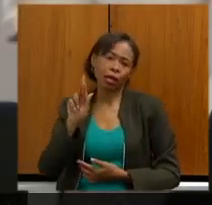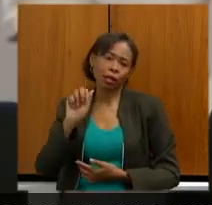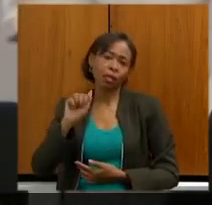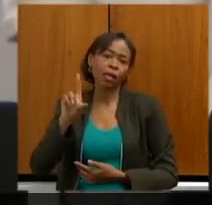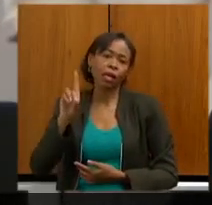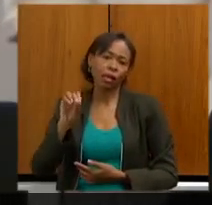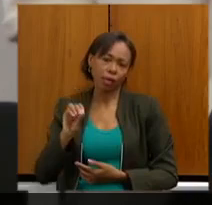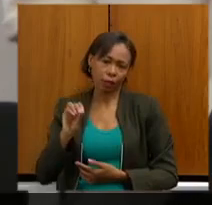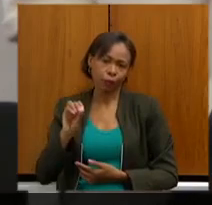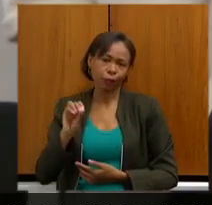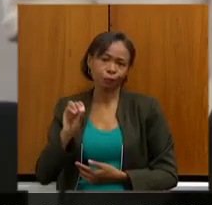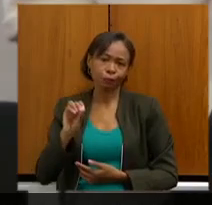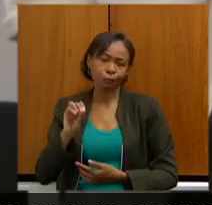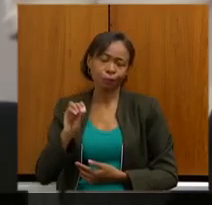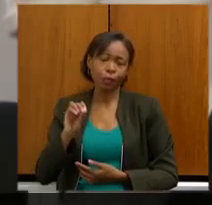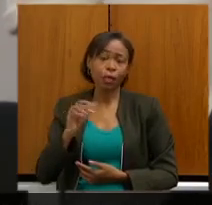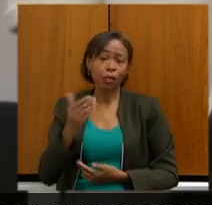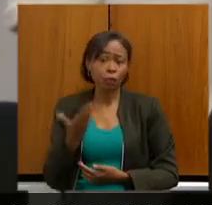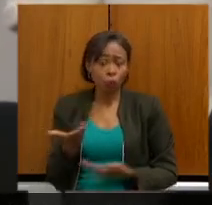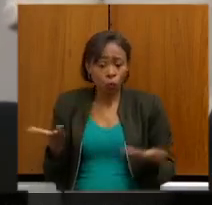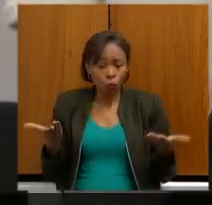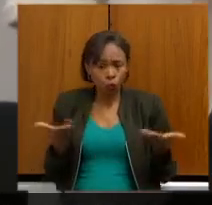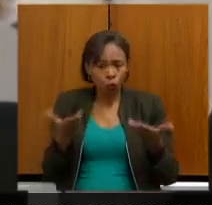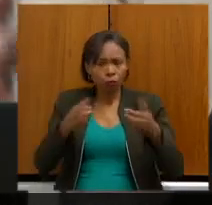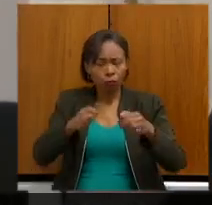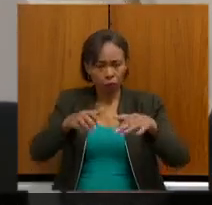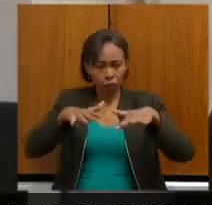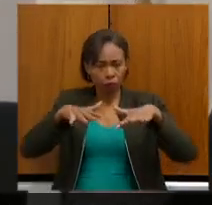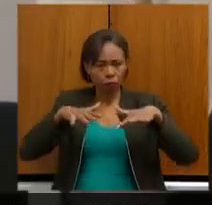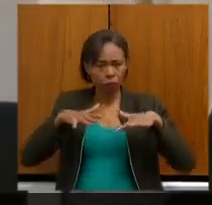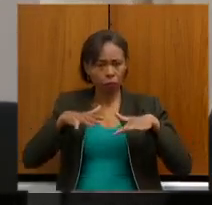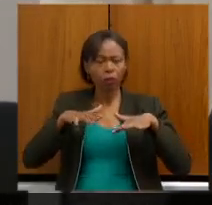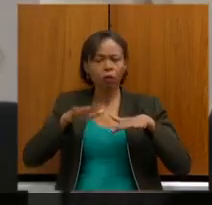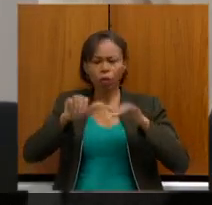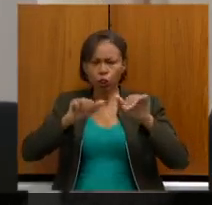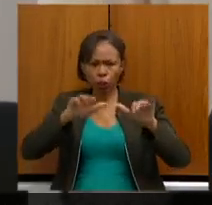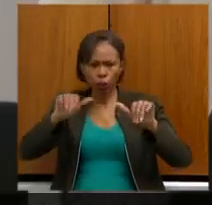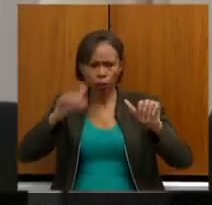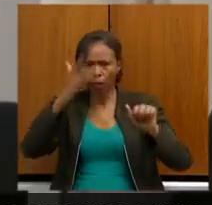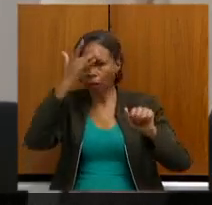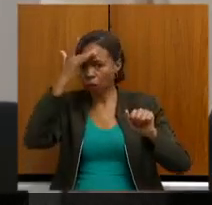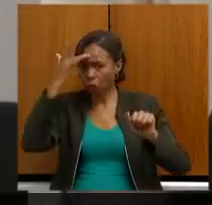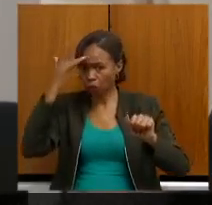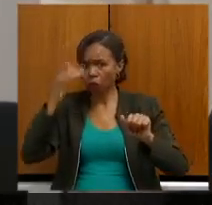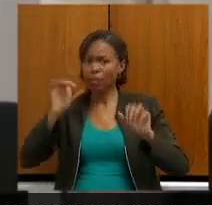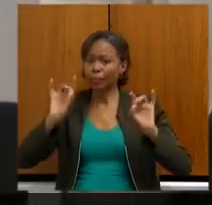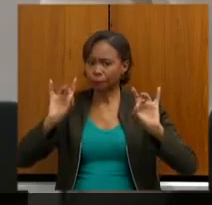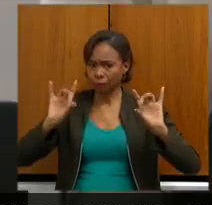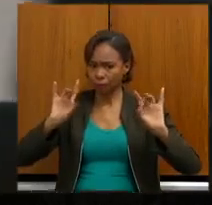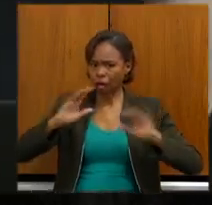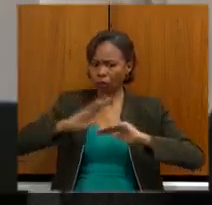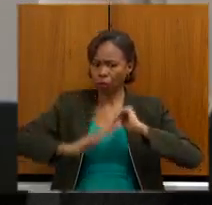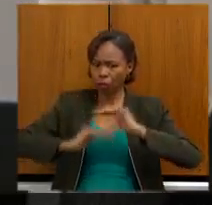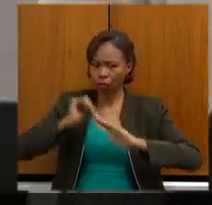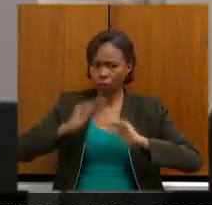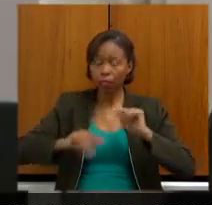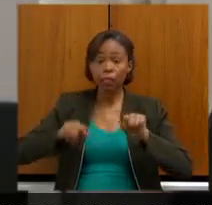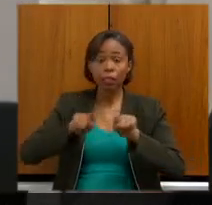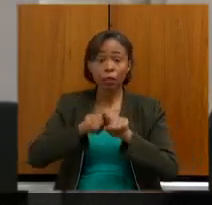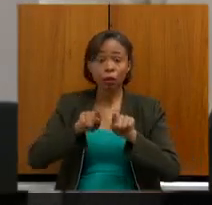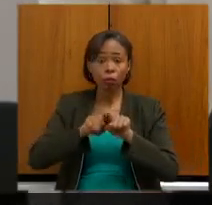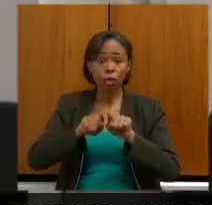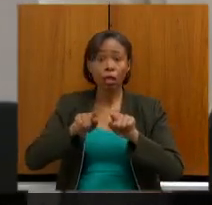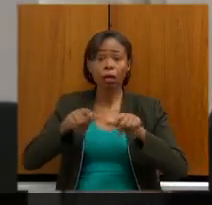esse espaço é que vão trazer que especialistas mas também militantes lutadores que